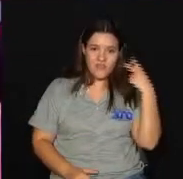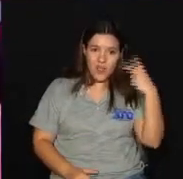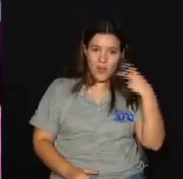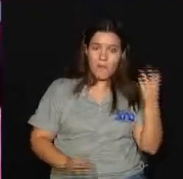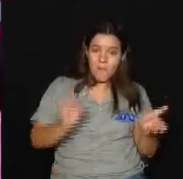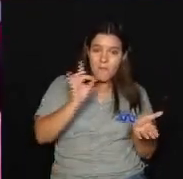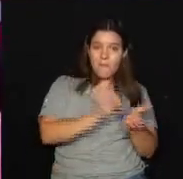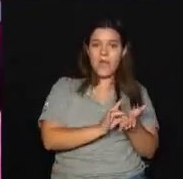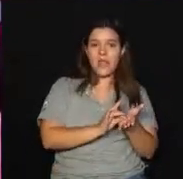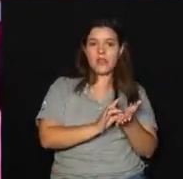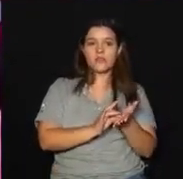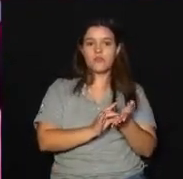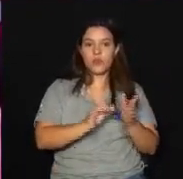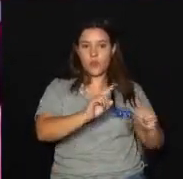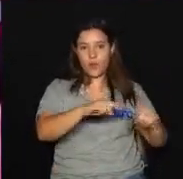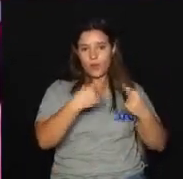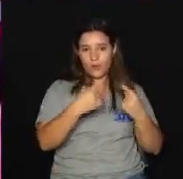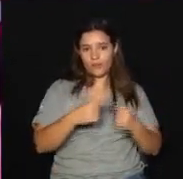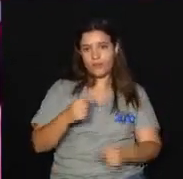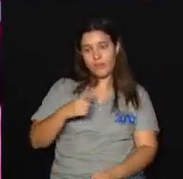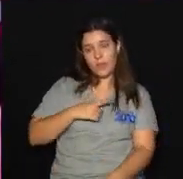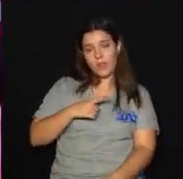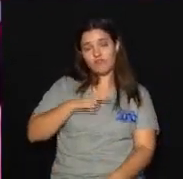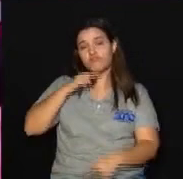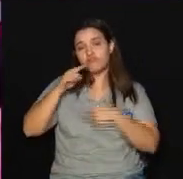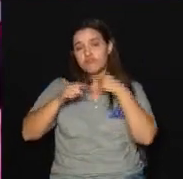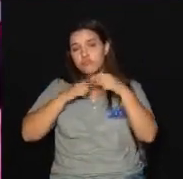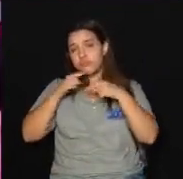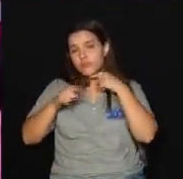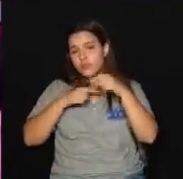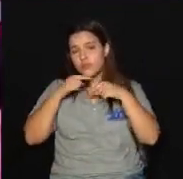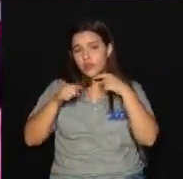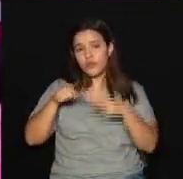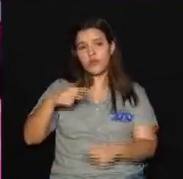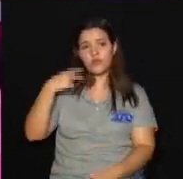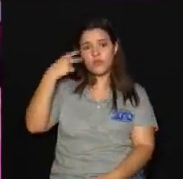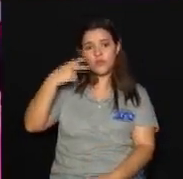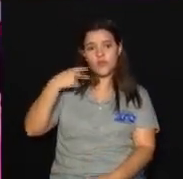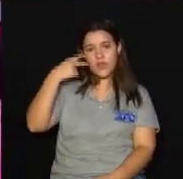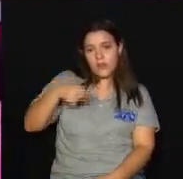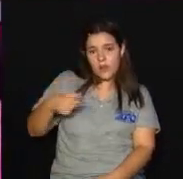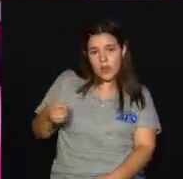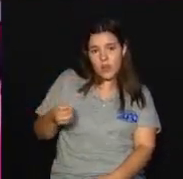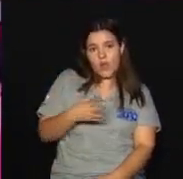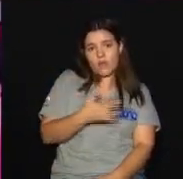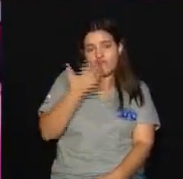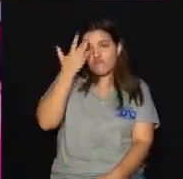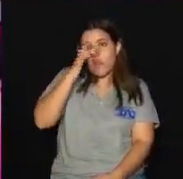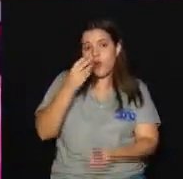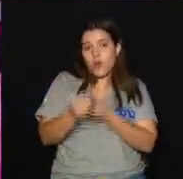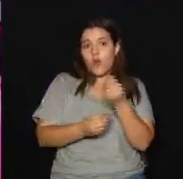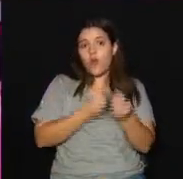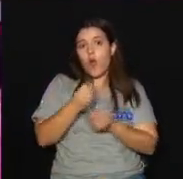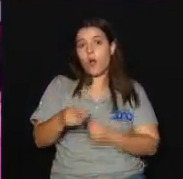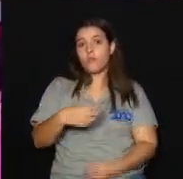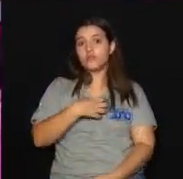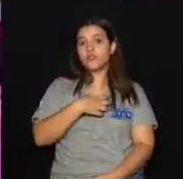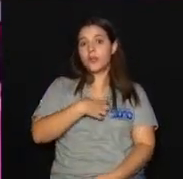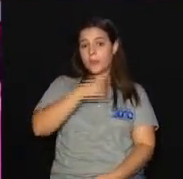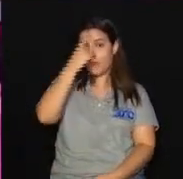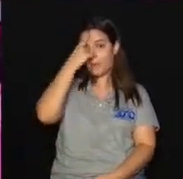efetivamente de oposição e uma incógnita, que é um vereador do Novo, que ainda não dá para saber qual vai ser